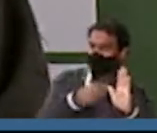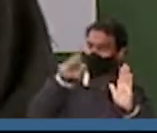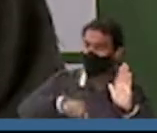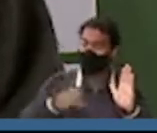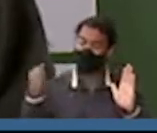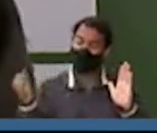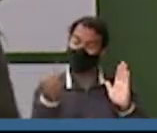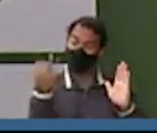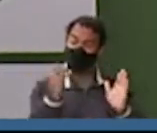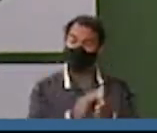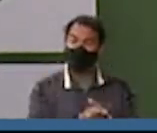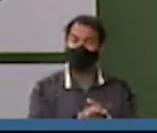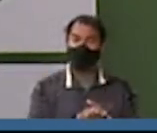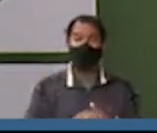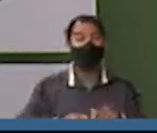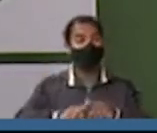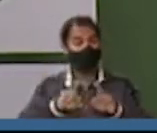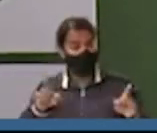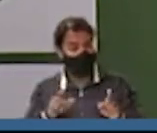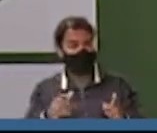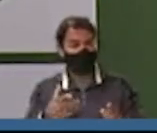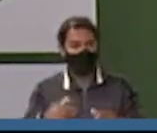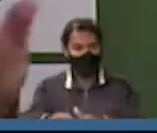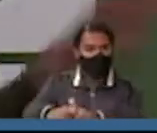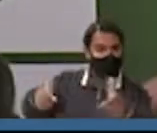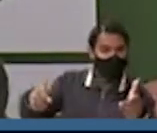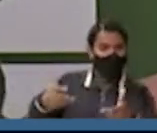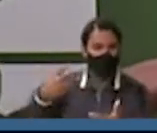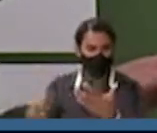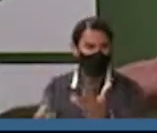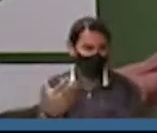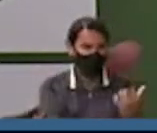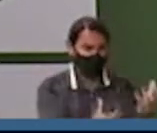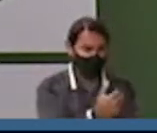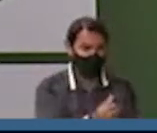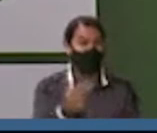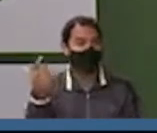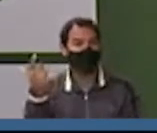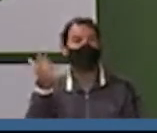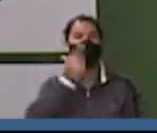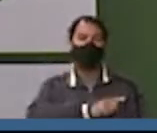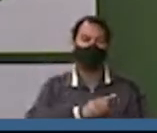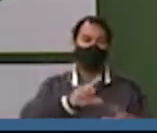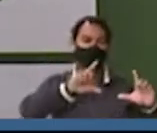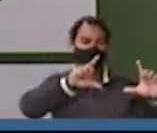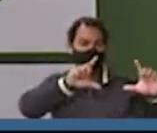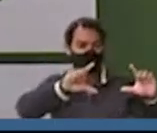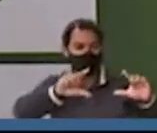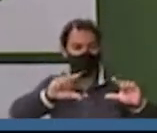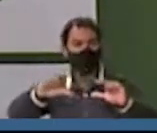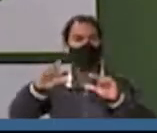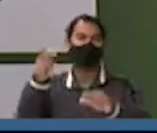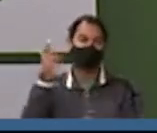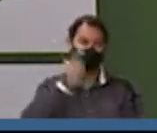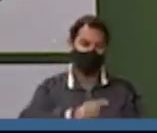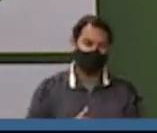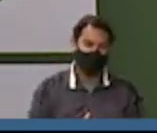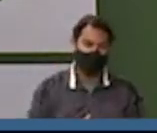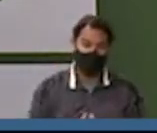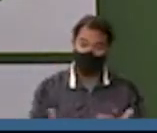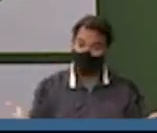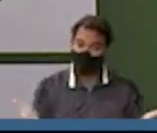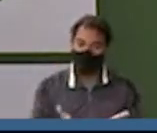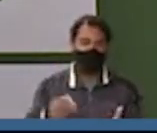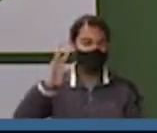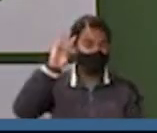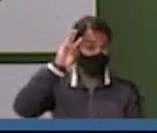aquelas medidas, nós estamos colhendo frutos e frutos visíveis. Nós, hoje mesmo,